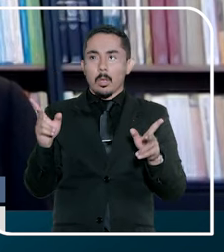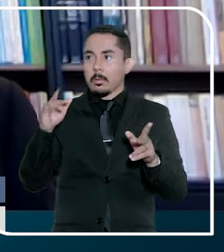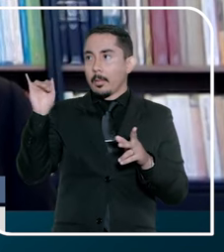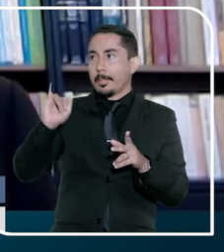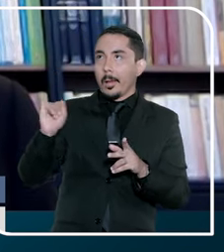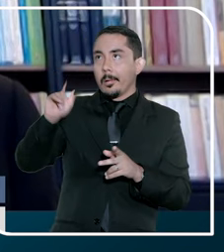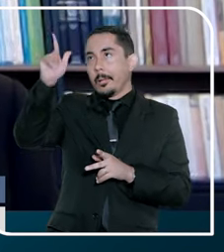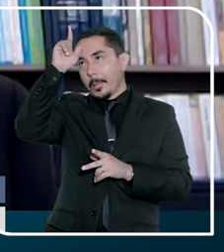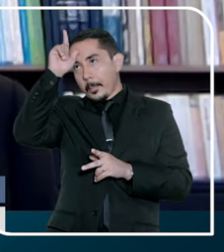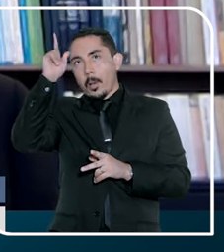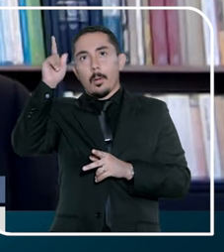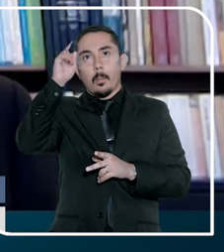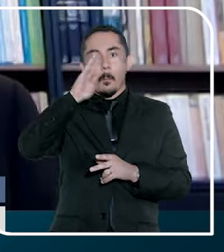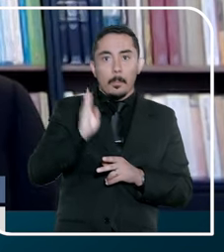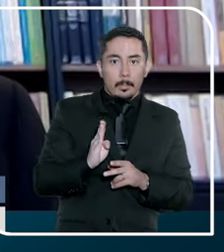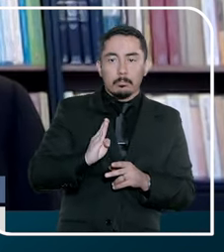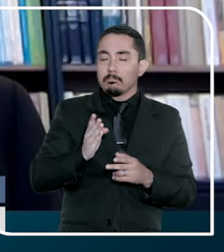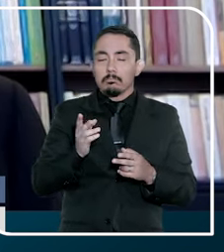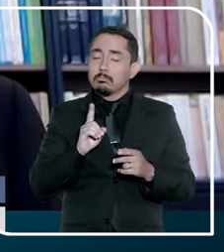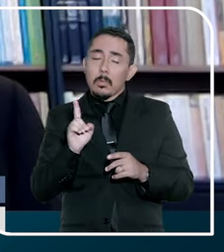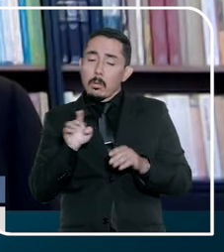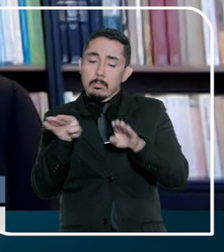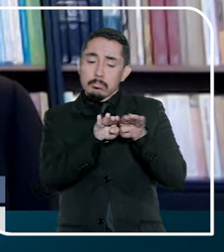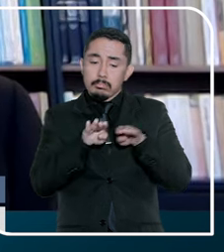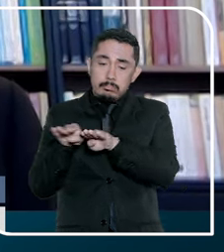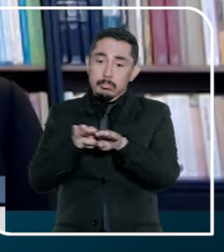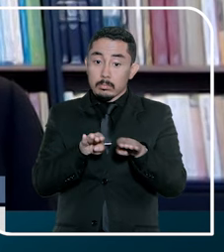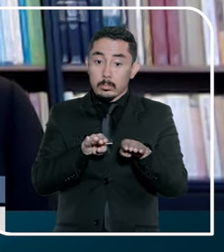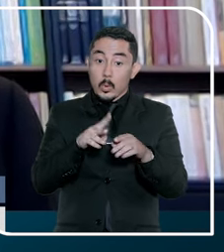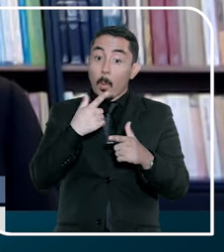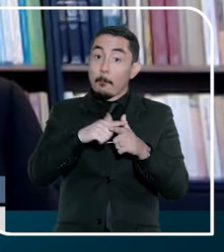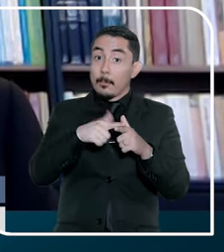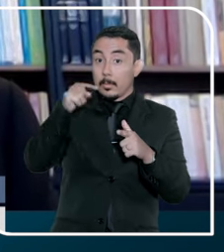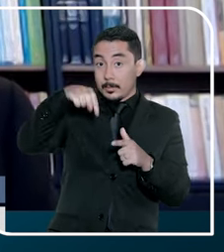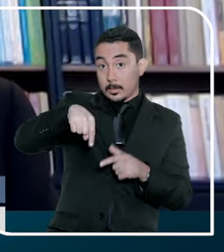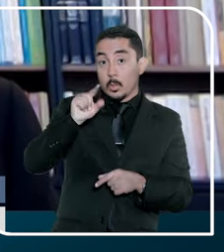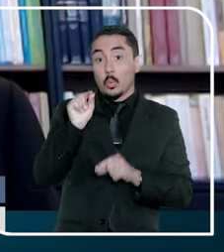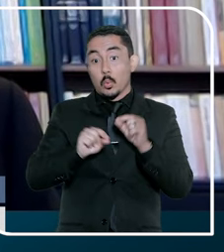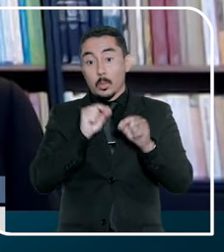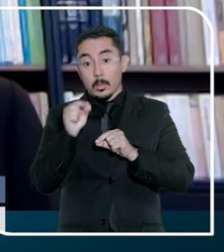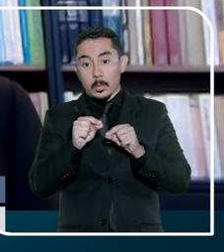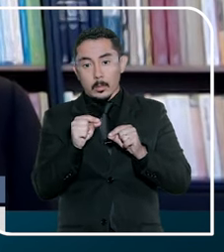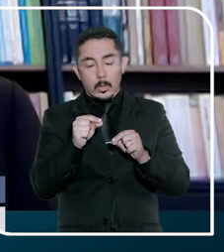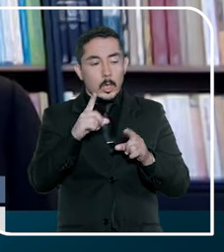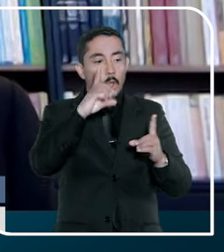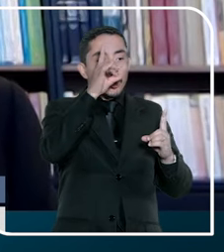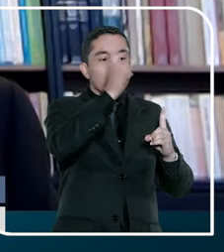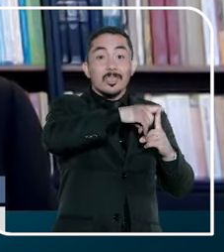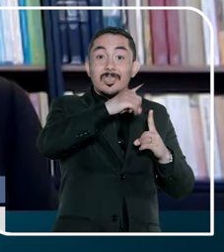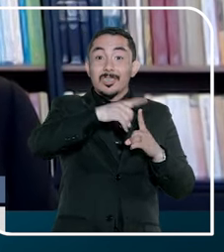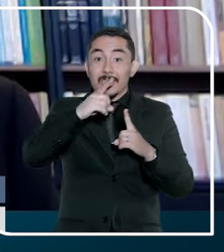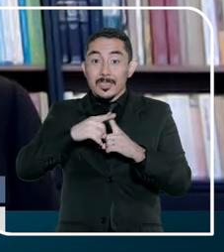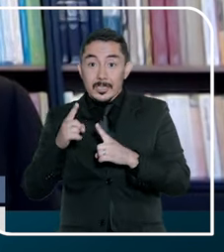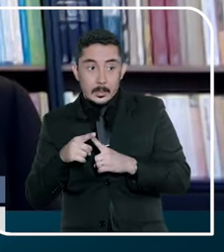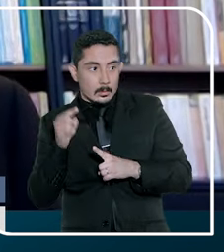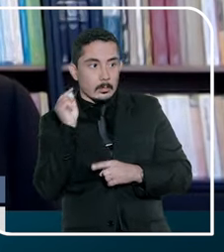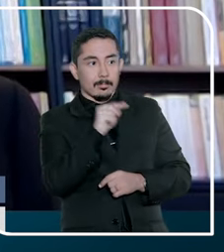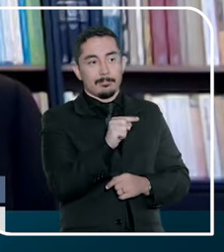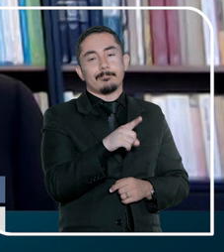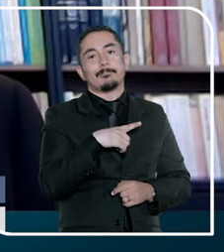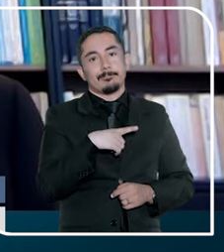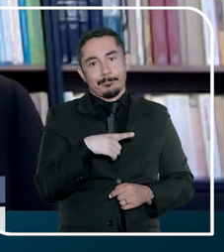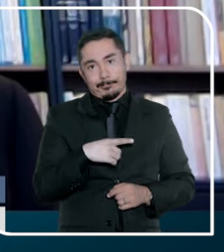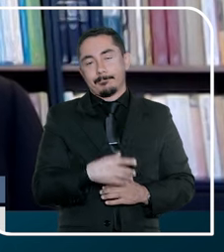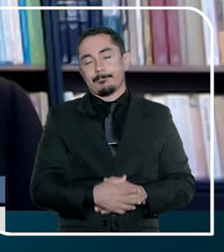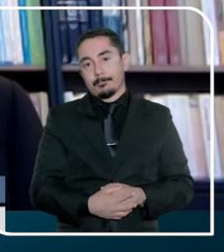e no Brasil o nosso problema aqui é a categoria na qual nós classificamos esse fato que é a tipicidade eh